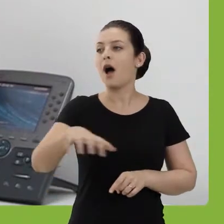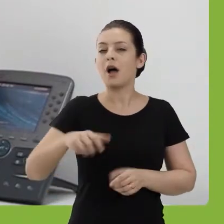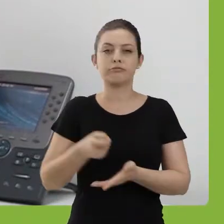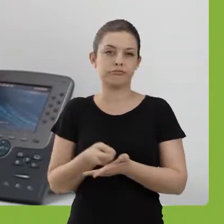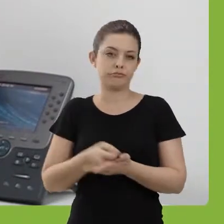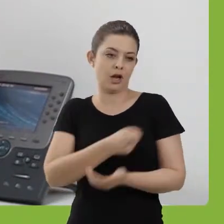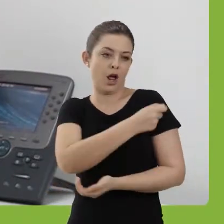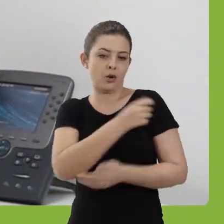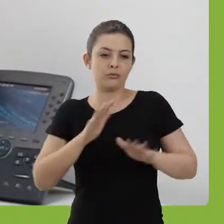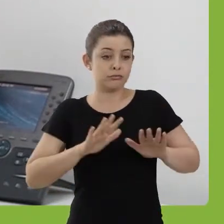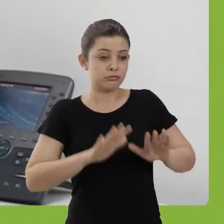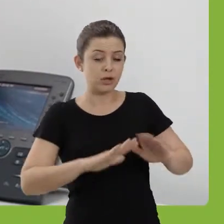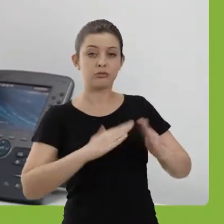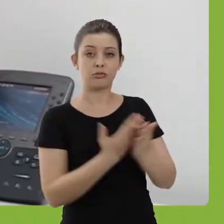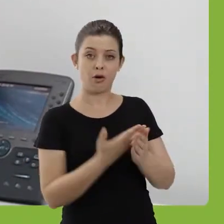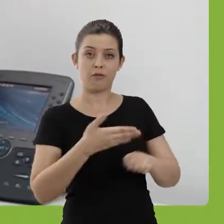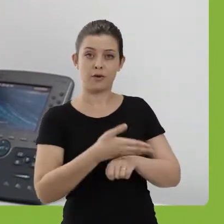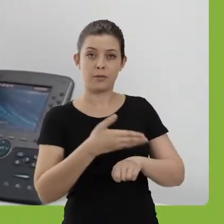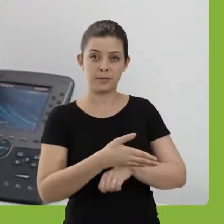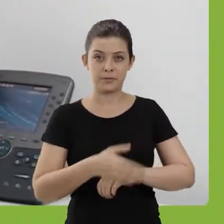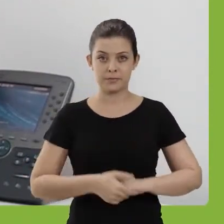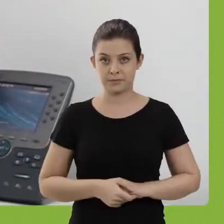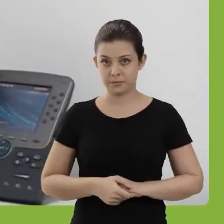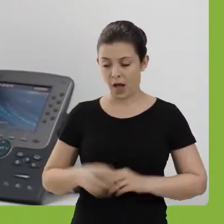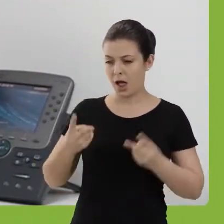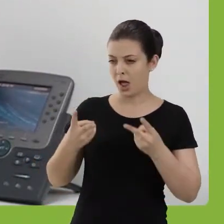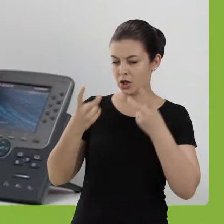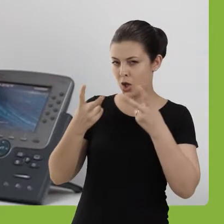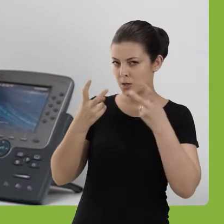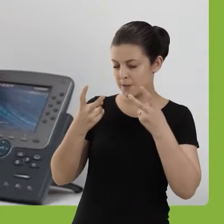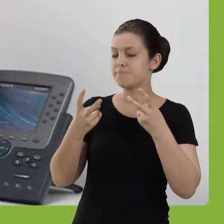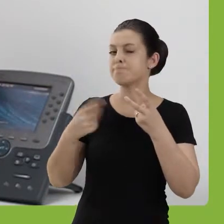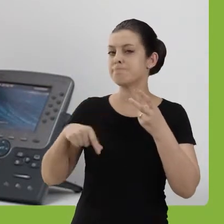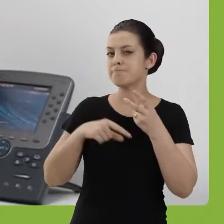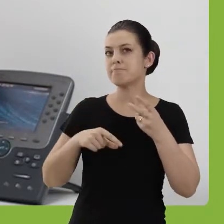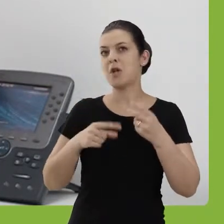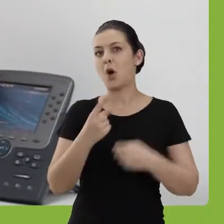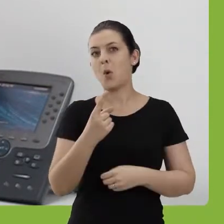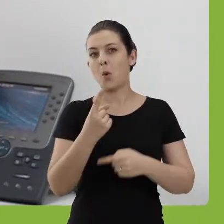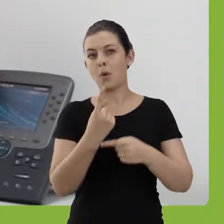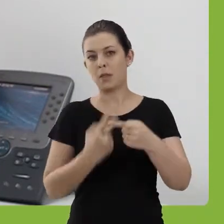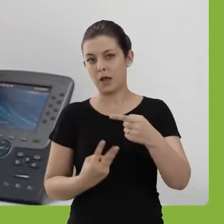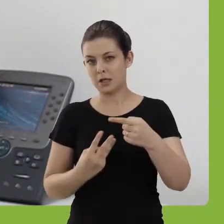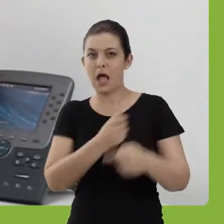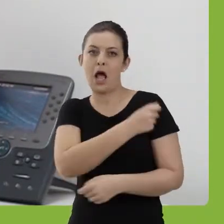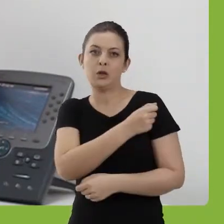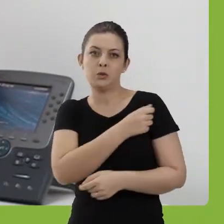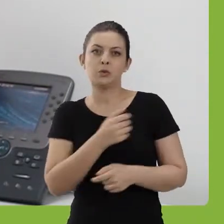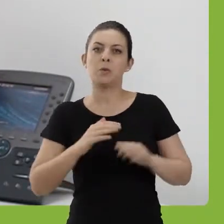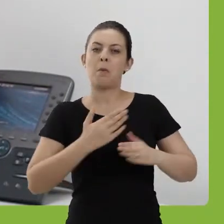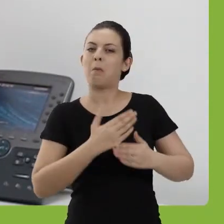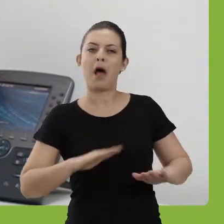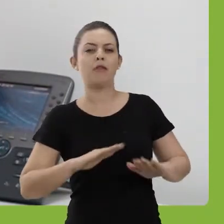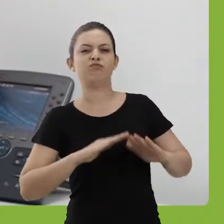que os alunos fiquem em sala de aula. Por exemplo, nós identificamos que cerca de um terço dos alunos deixam de